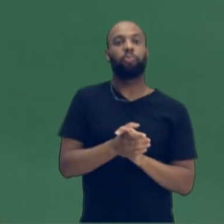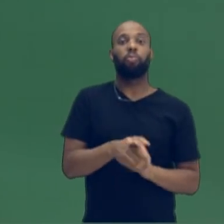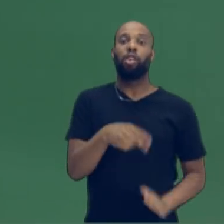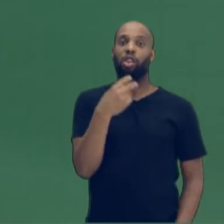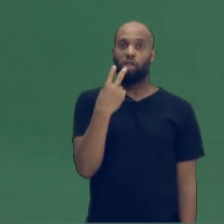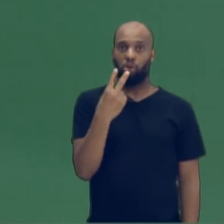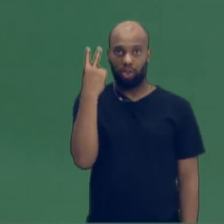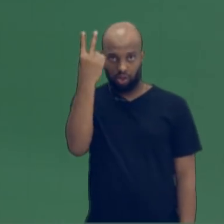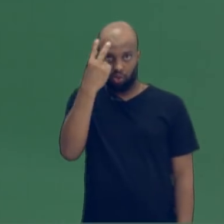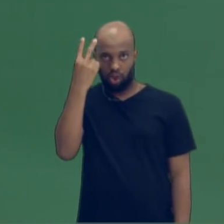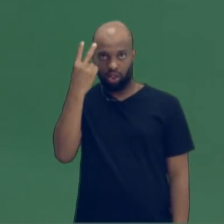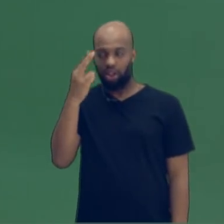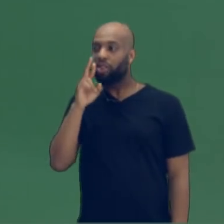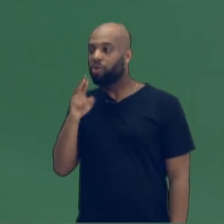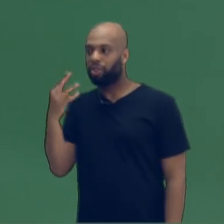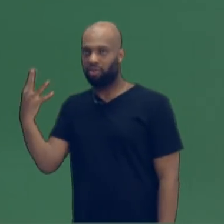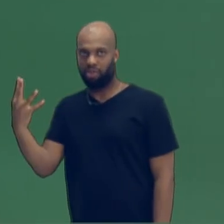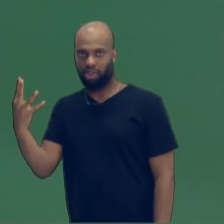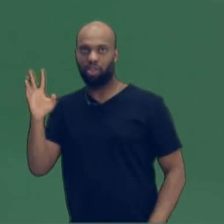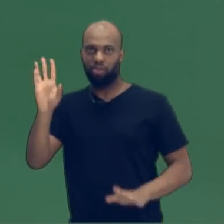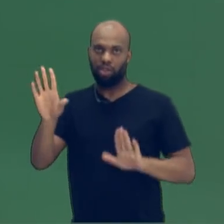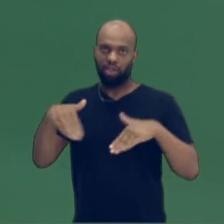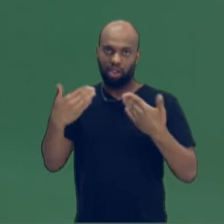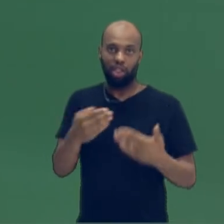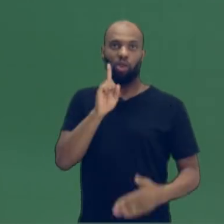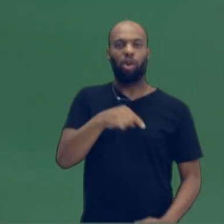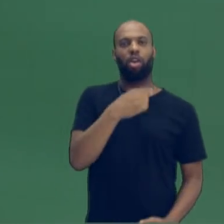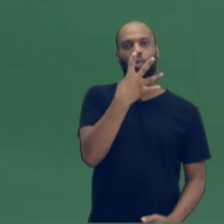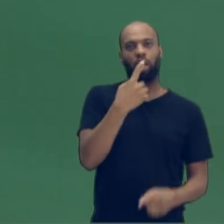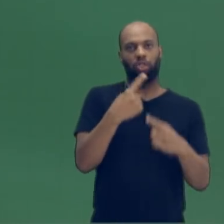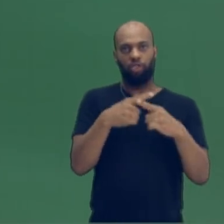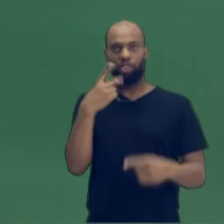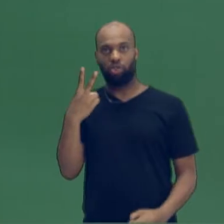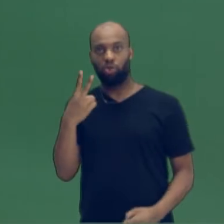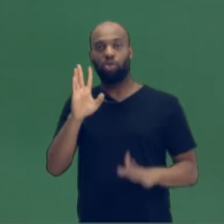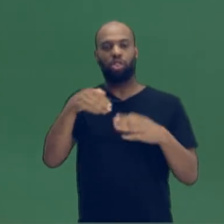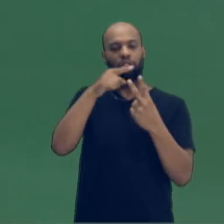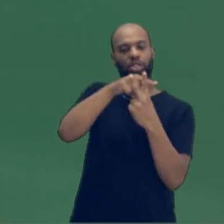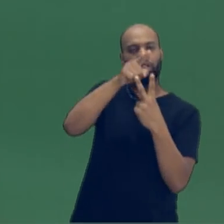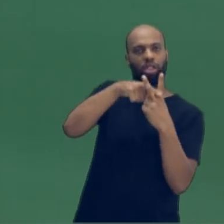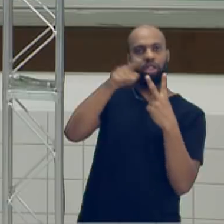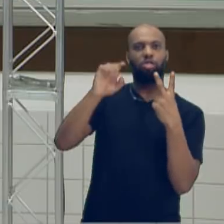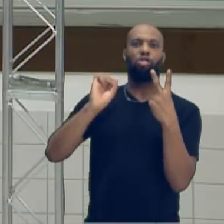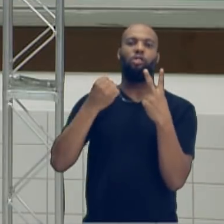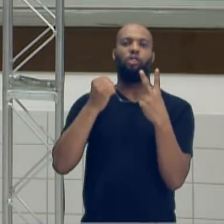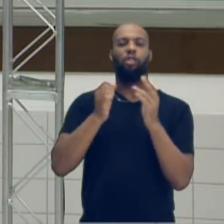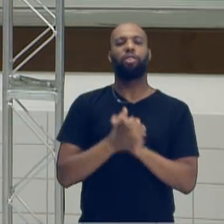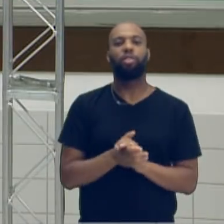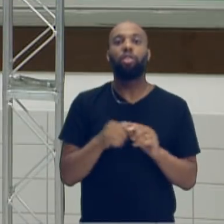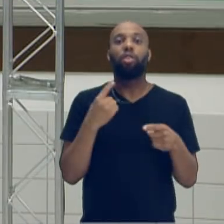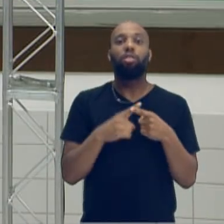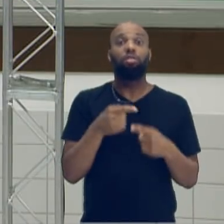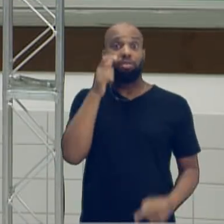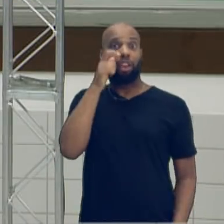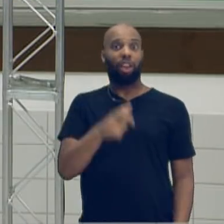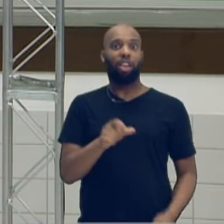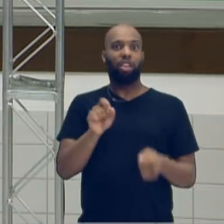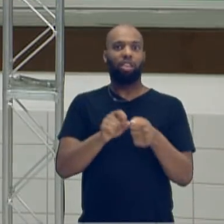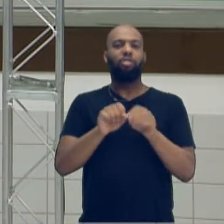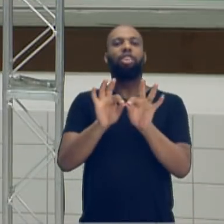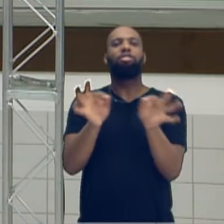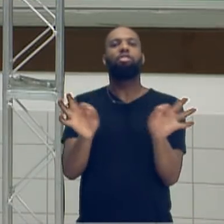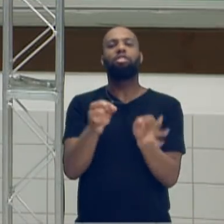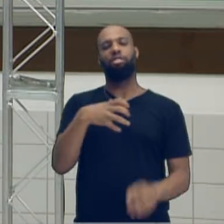vezes 2, que nesse caso resulta em raiz quadrada de 8. Olha que interessante, né? Quando a gente faz a